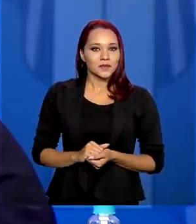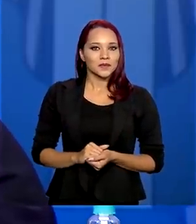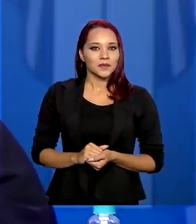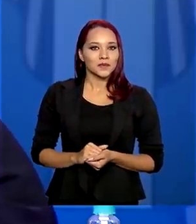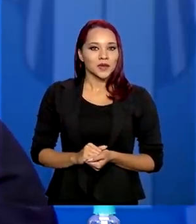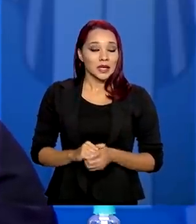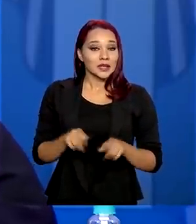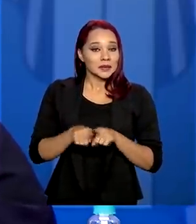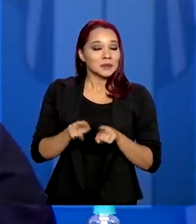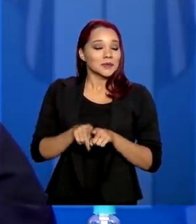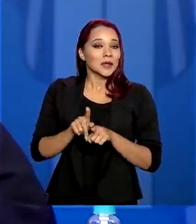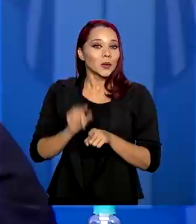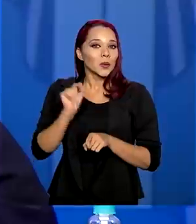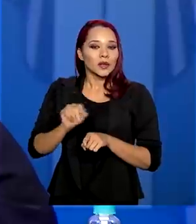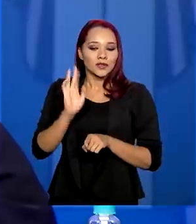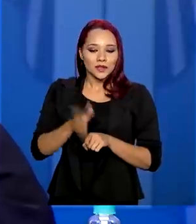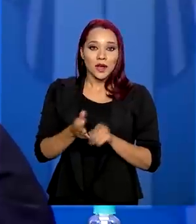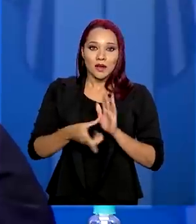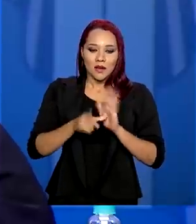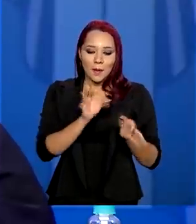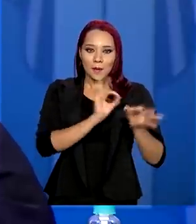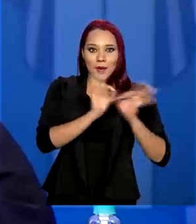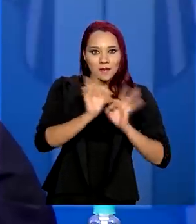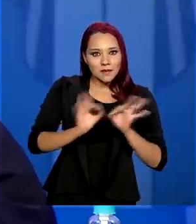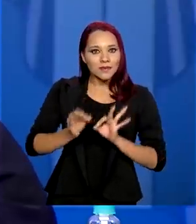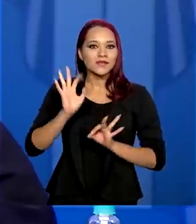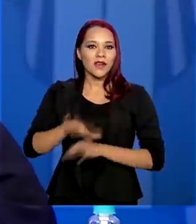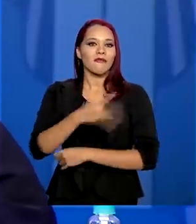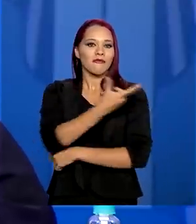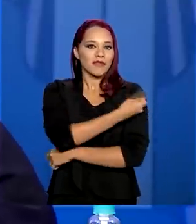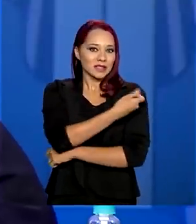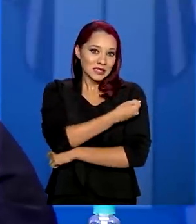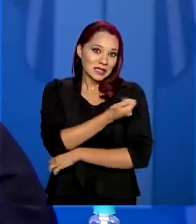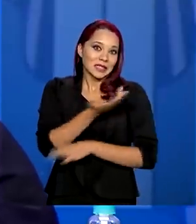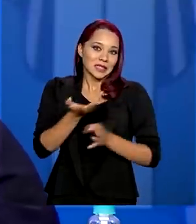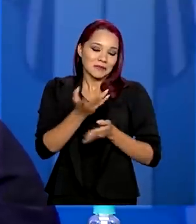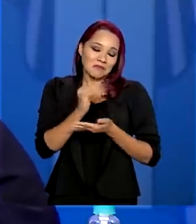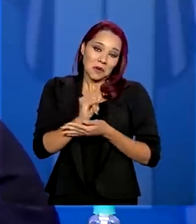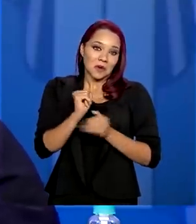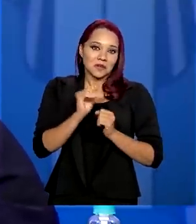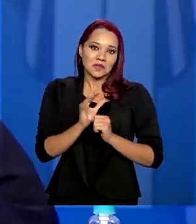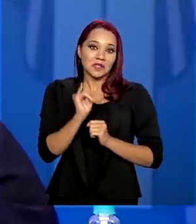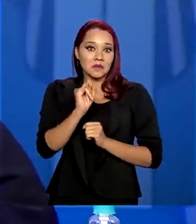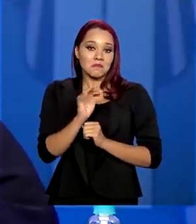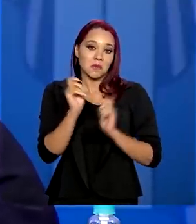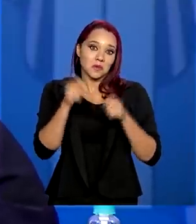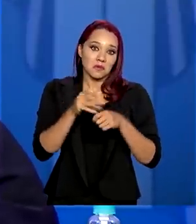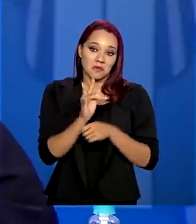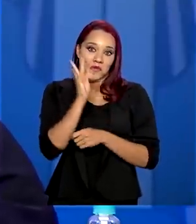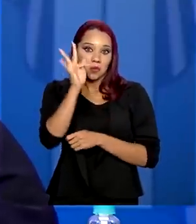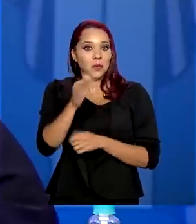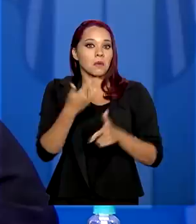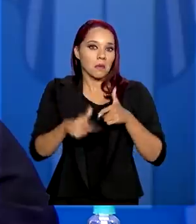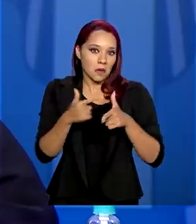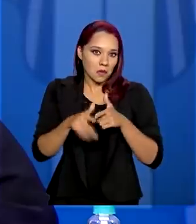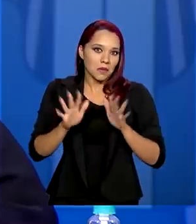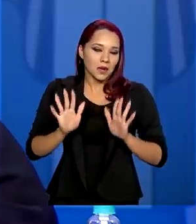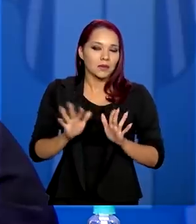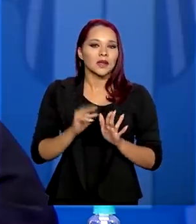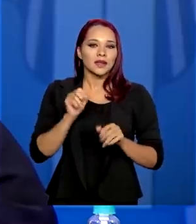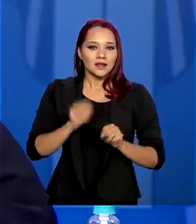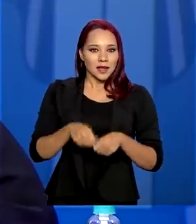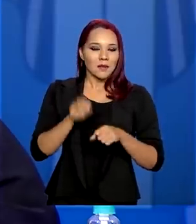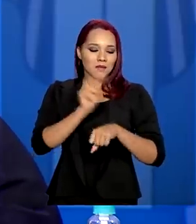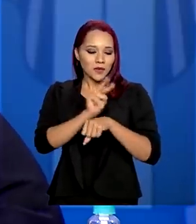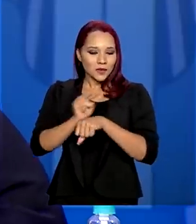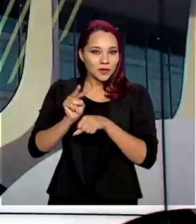E isso significa já preparar com as vacinas para os possíveis problemas no futuro, proteger a